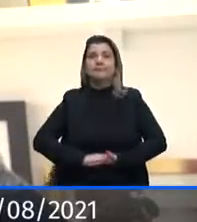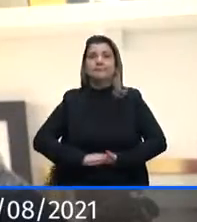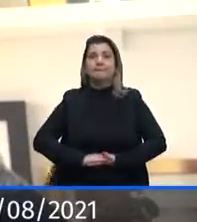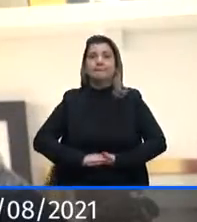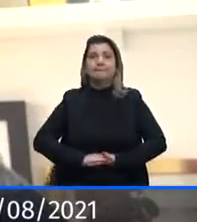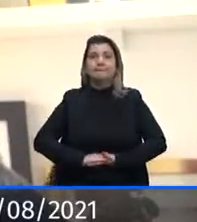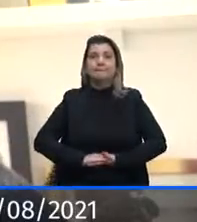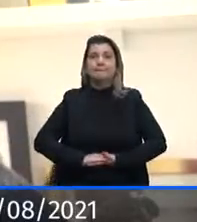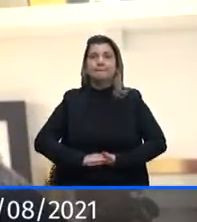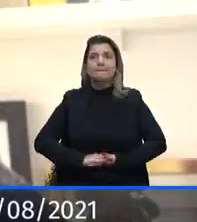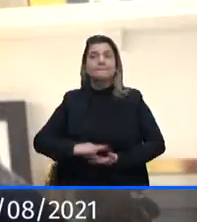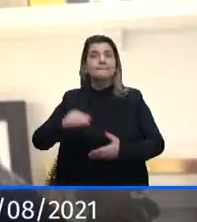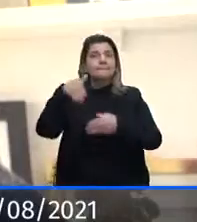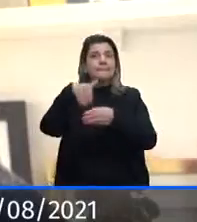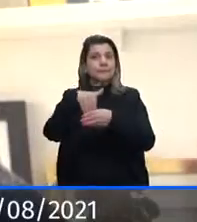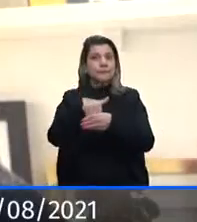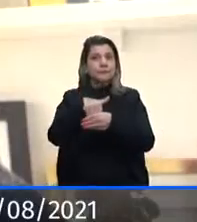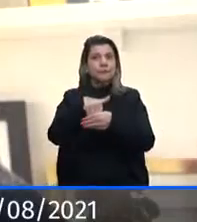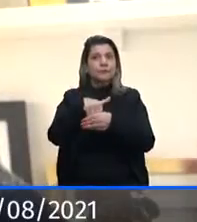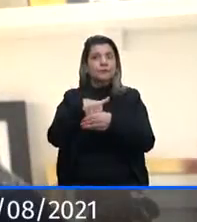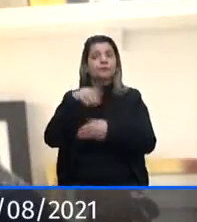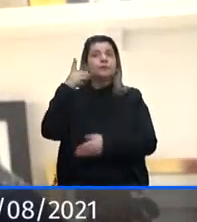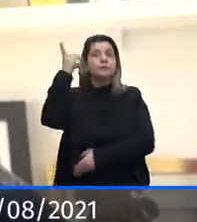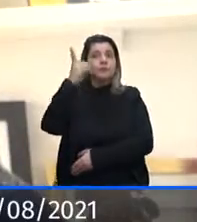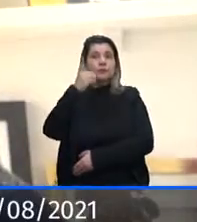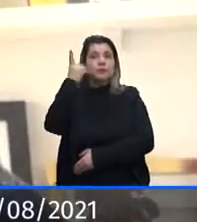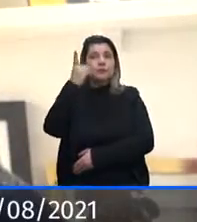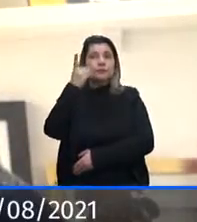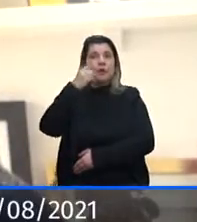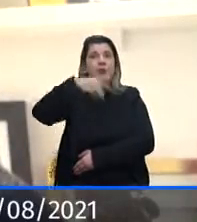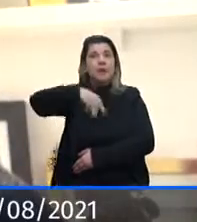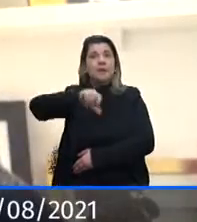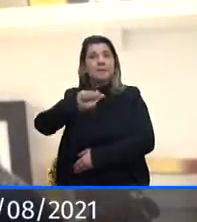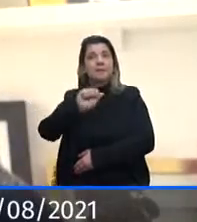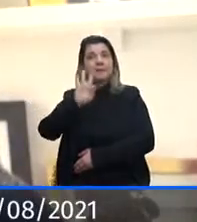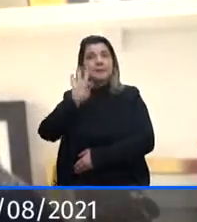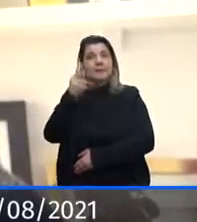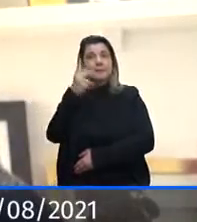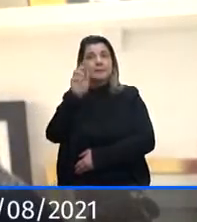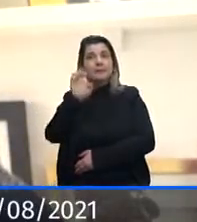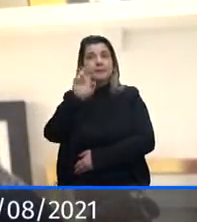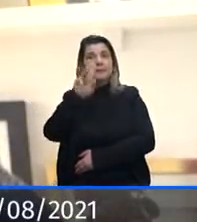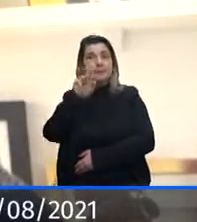Favorável. Como vota deputado Matheus Vespe?